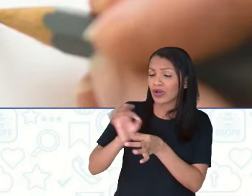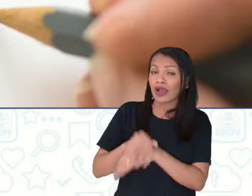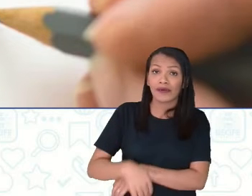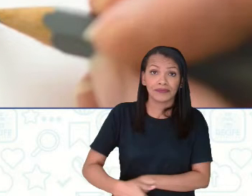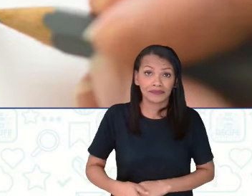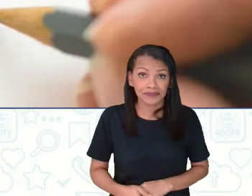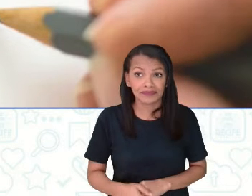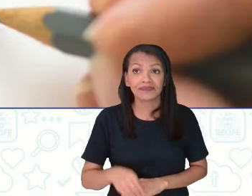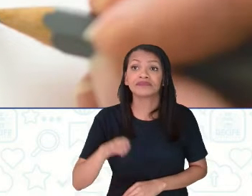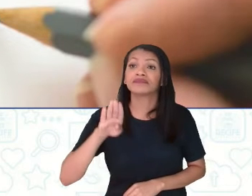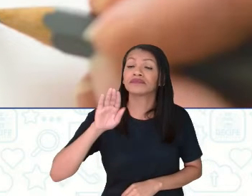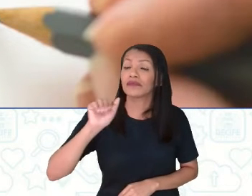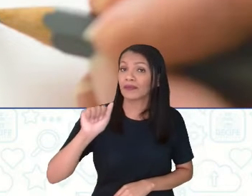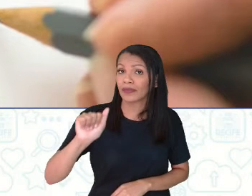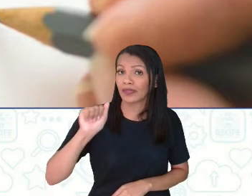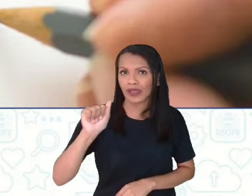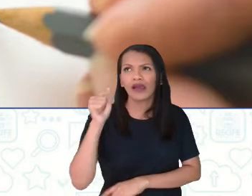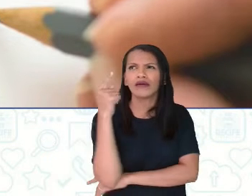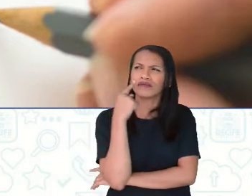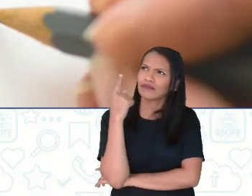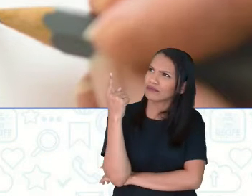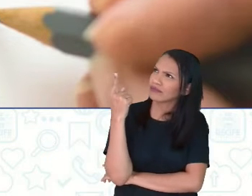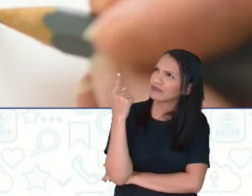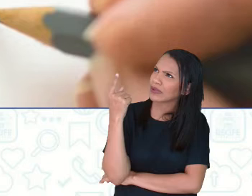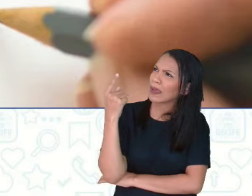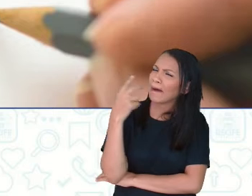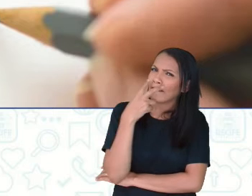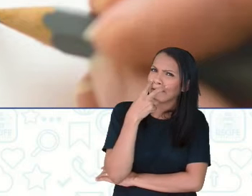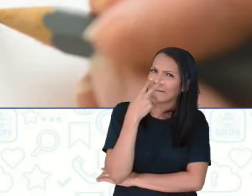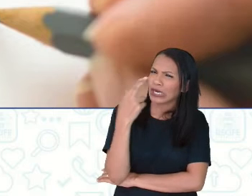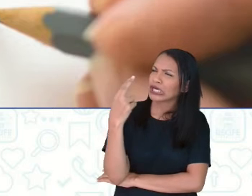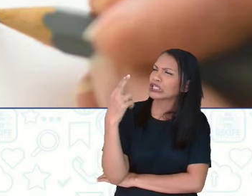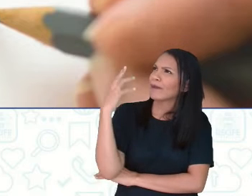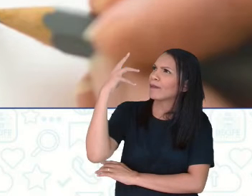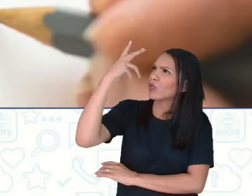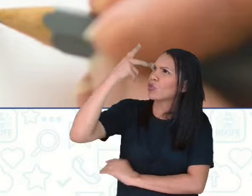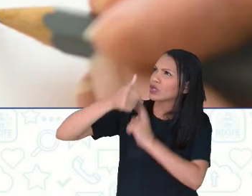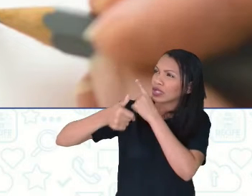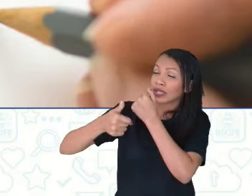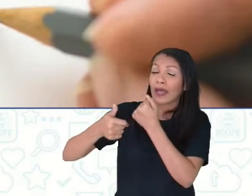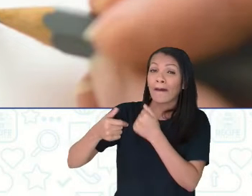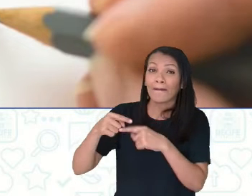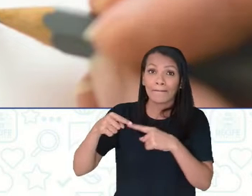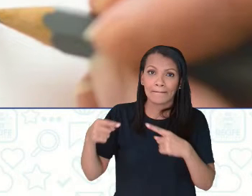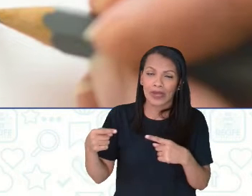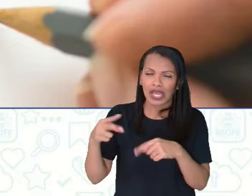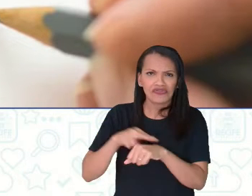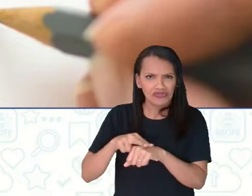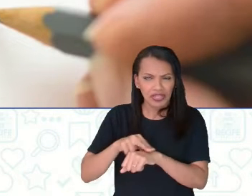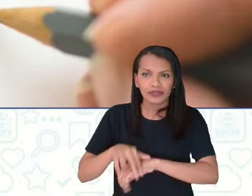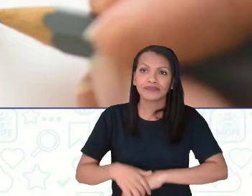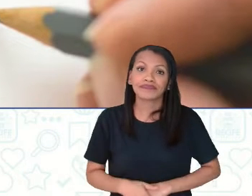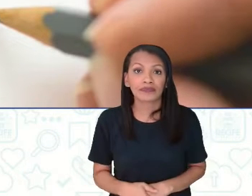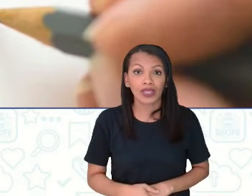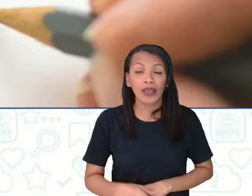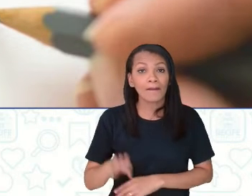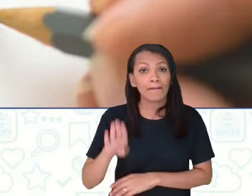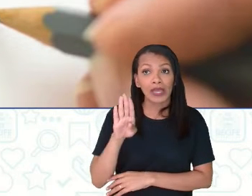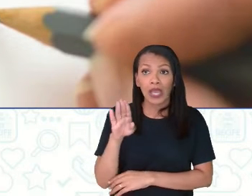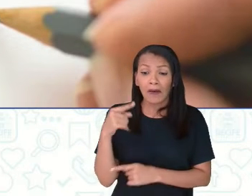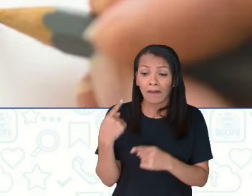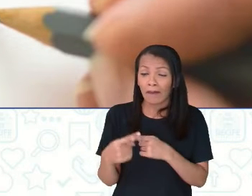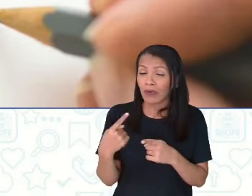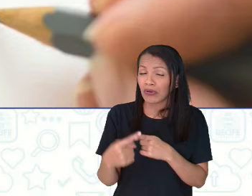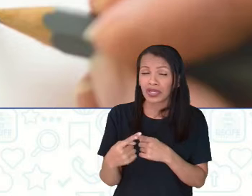A, apesar da aparência, as uvas realmente não estavam maduras. Letra B, não alcançava as uvas, por isso